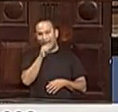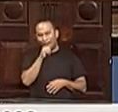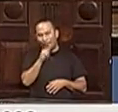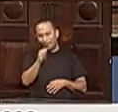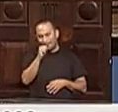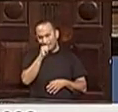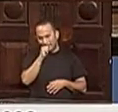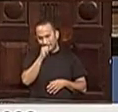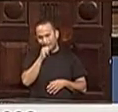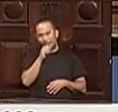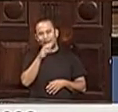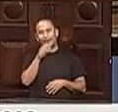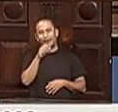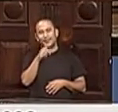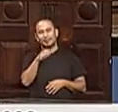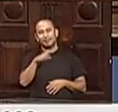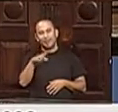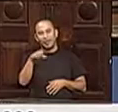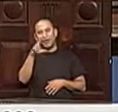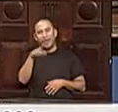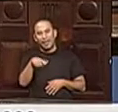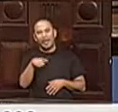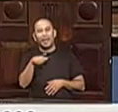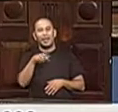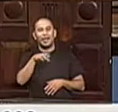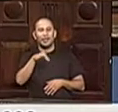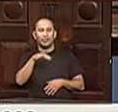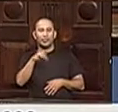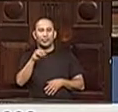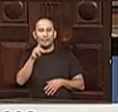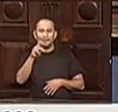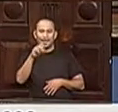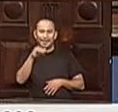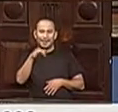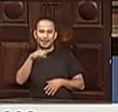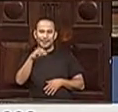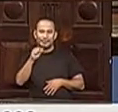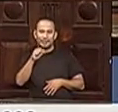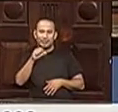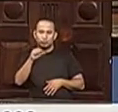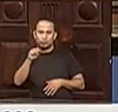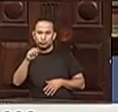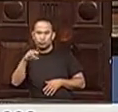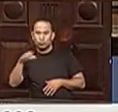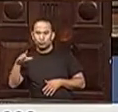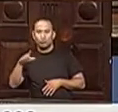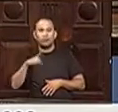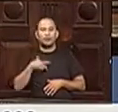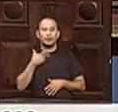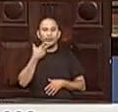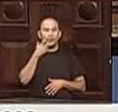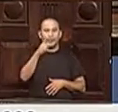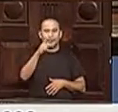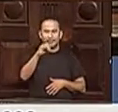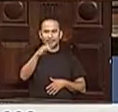na capital é originária do Rio Paraíba do Sul, transposta em Piraí.